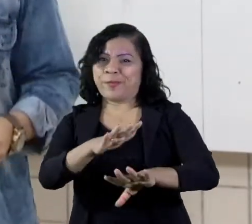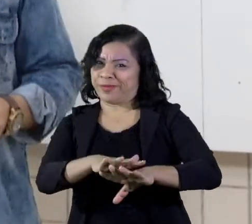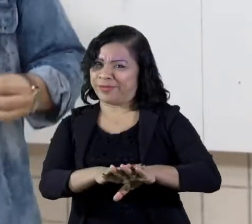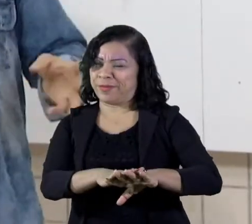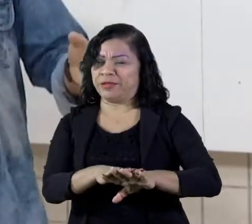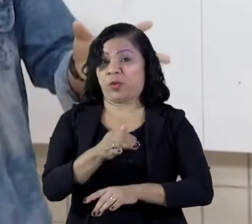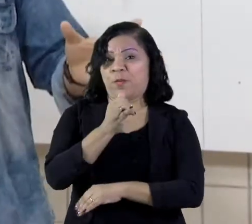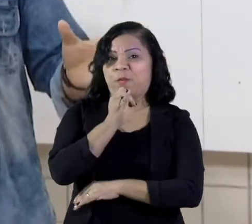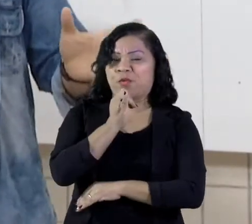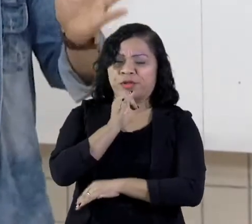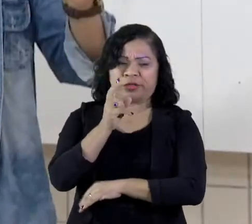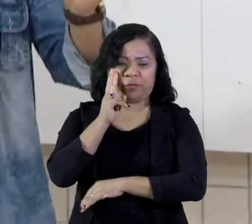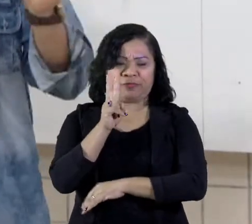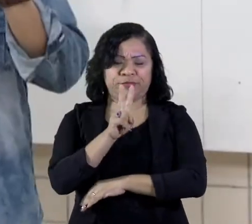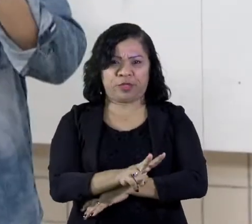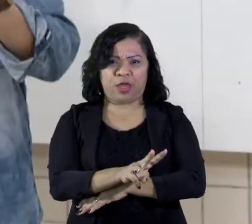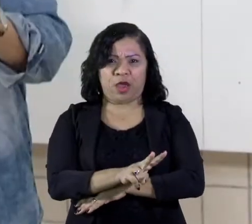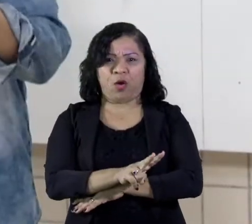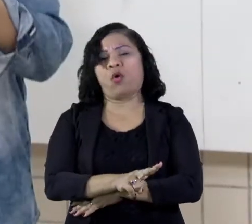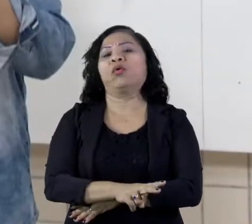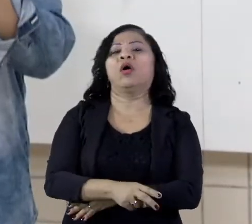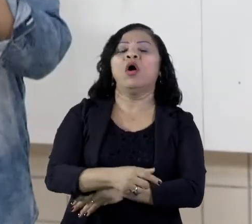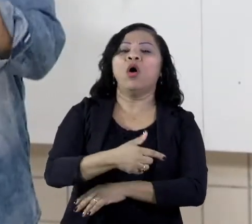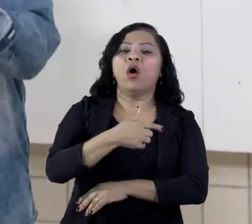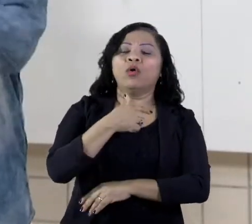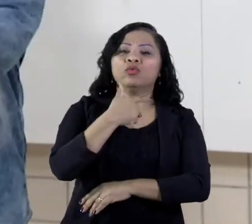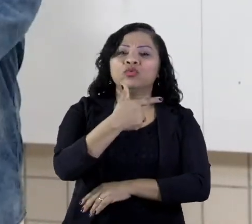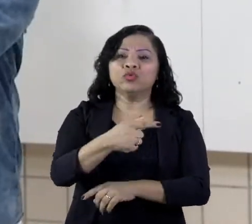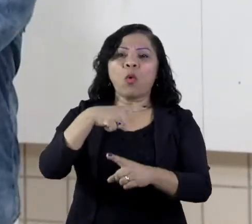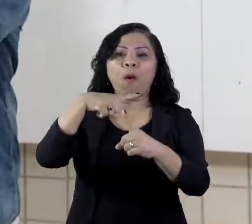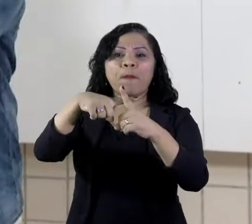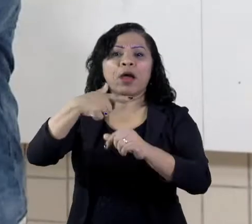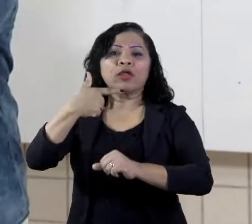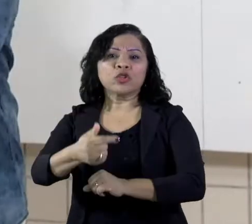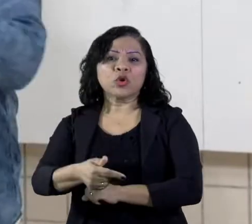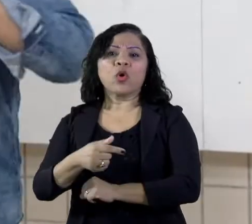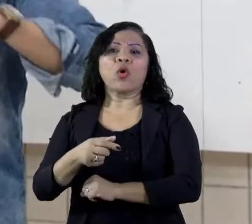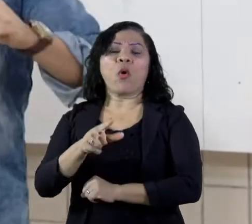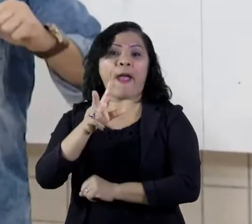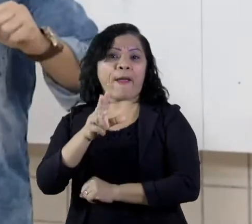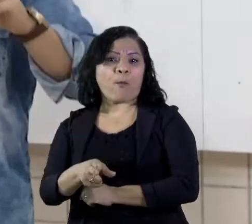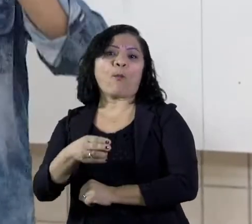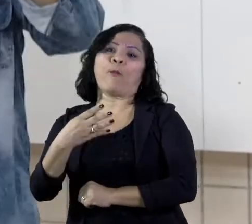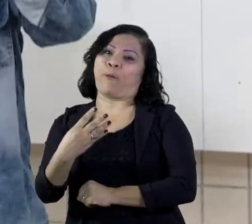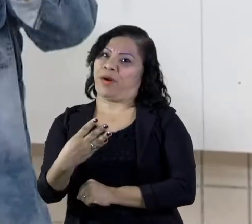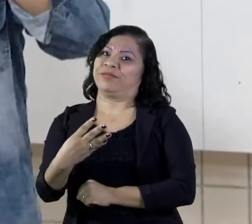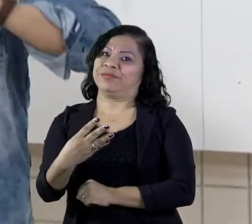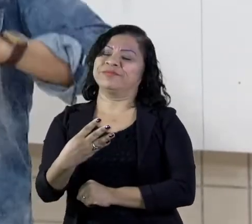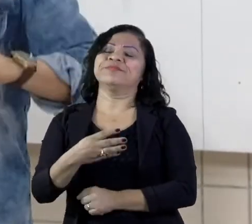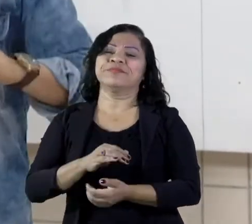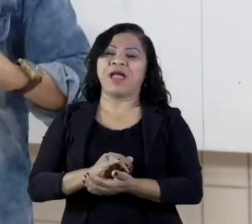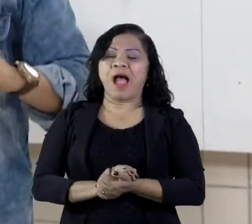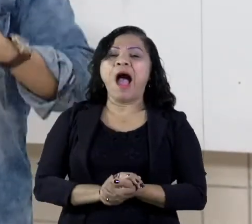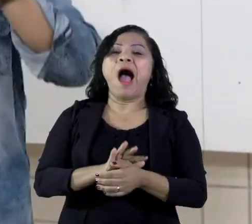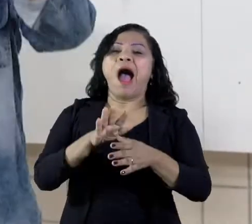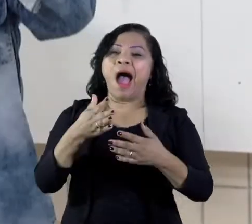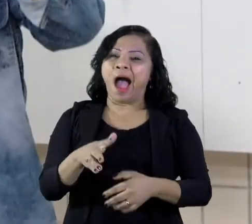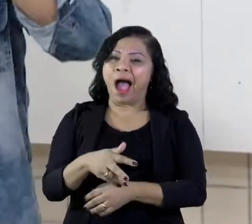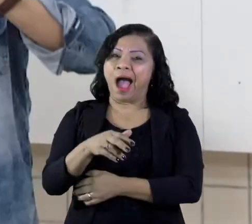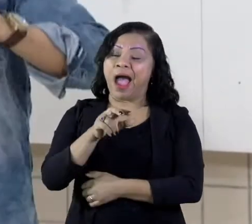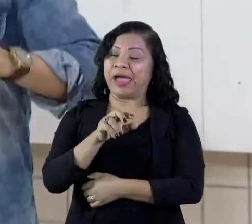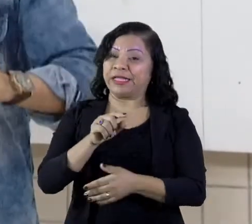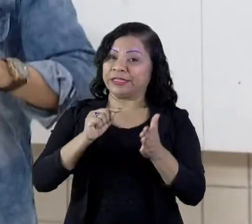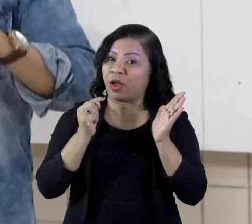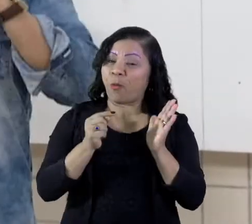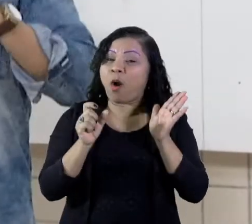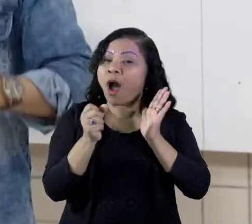eu pegar lá e falar assim, 2 mais 2 é igual a 4, né? E aí o sinalzinho de igualdade é aquelas duas